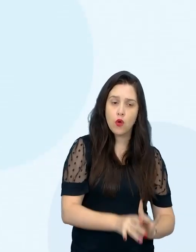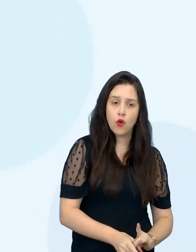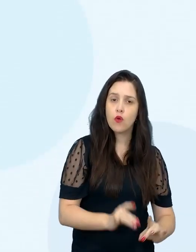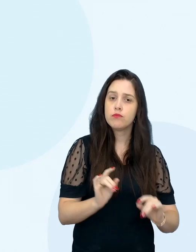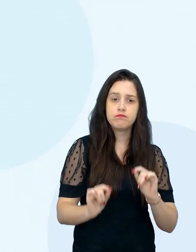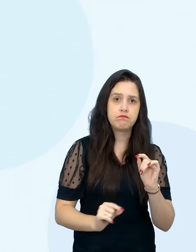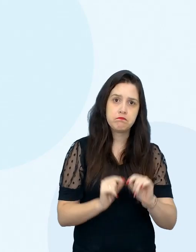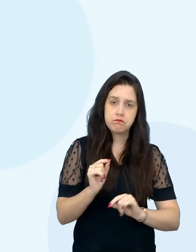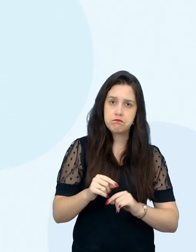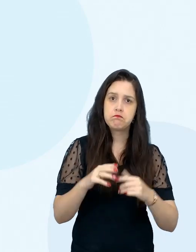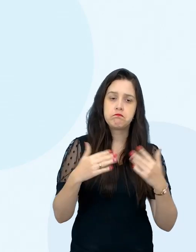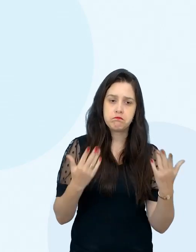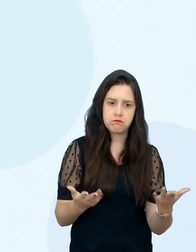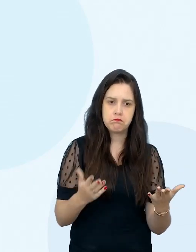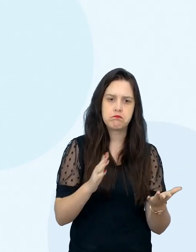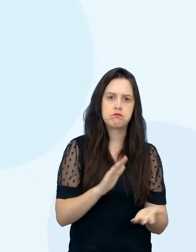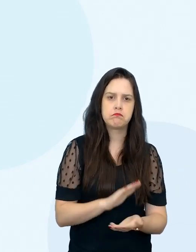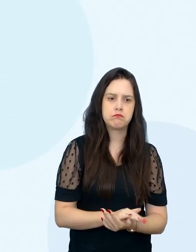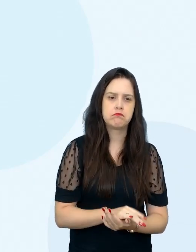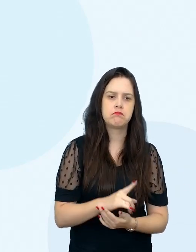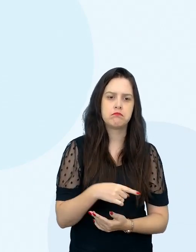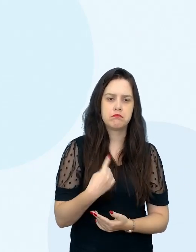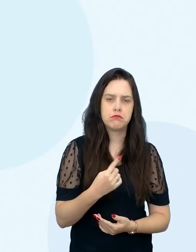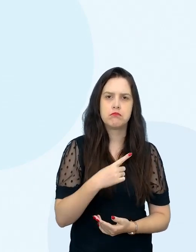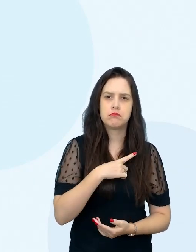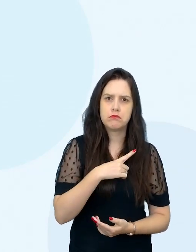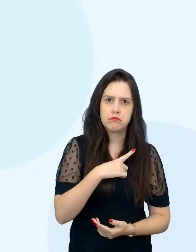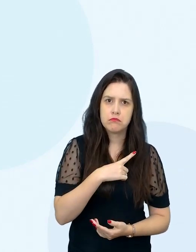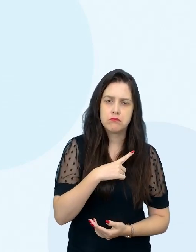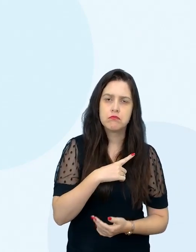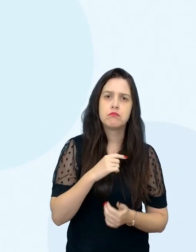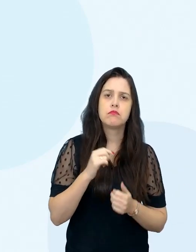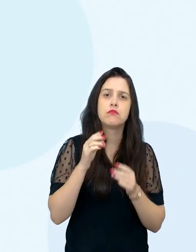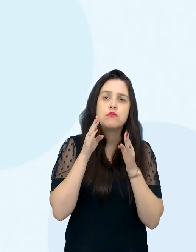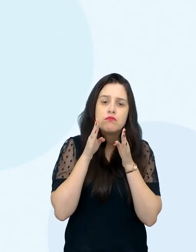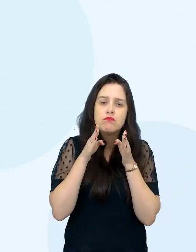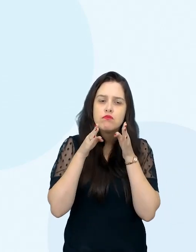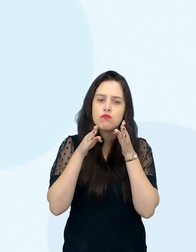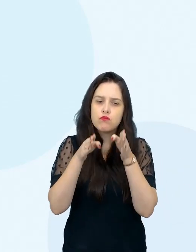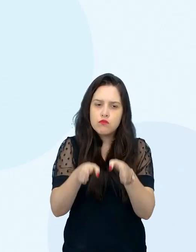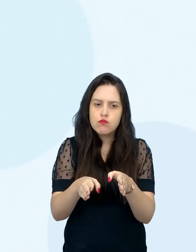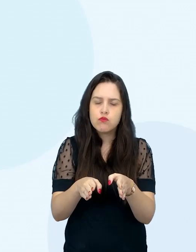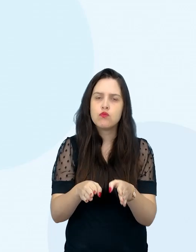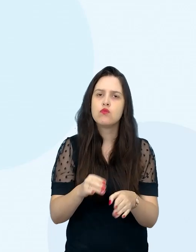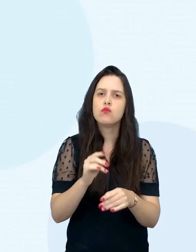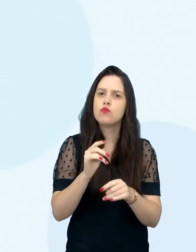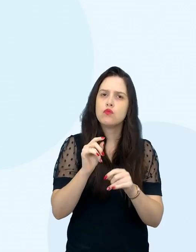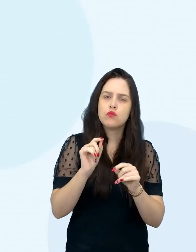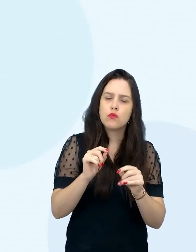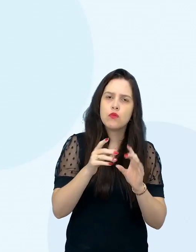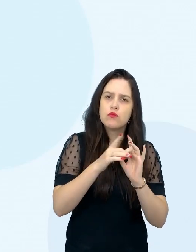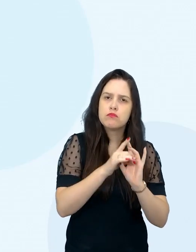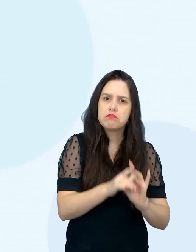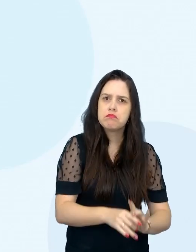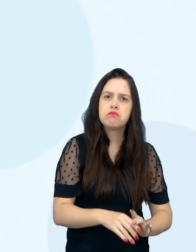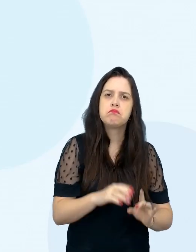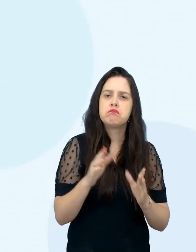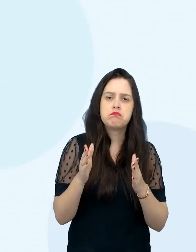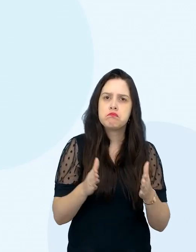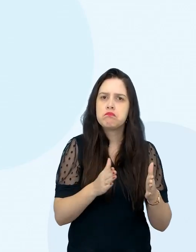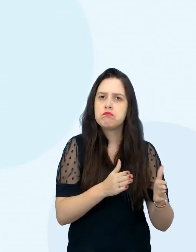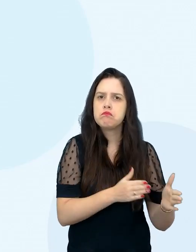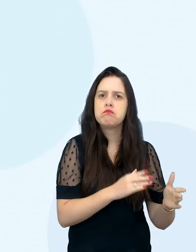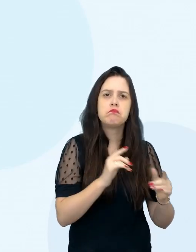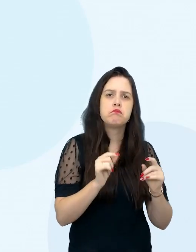isso que ela está grifada em azul. Nas próximas ATPCs, a gente vai focar no problema, focar na resolução dos resultados e assim